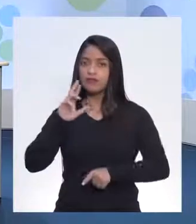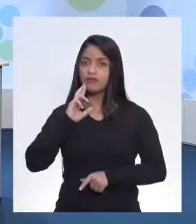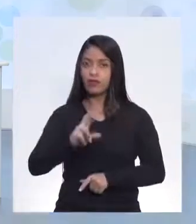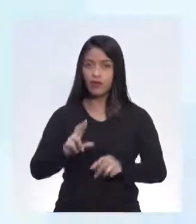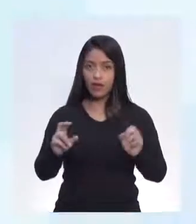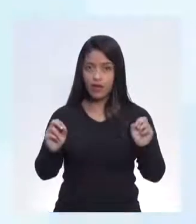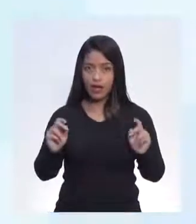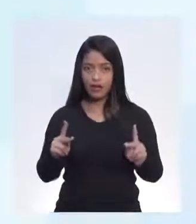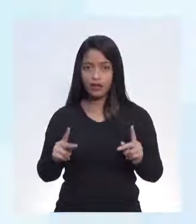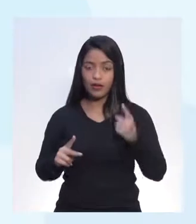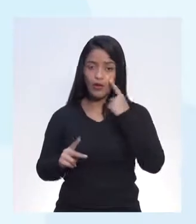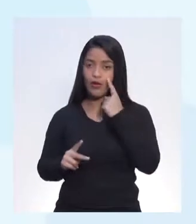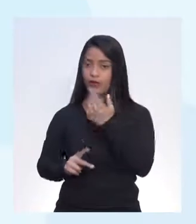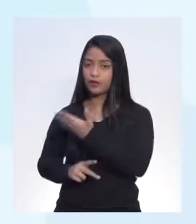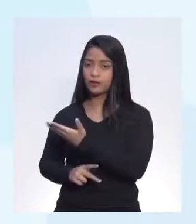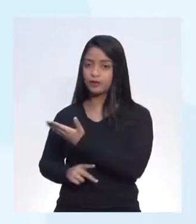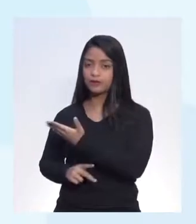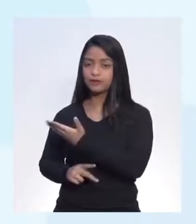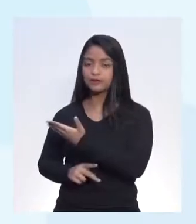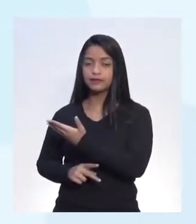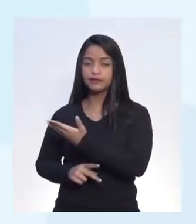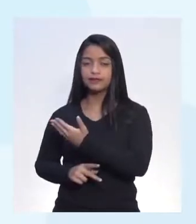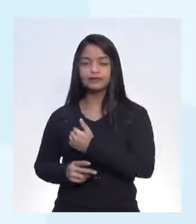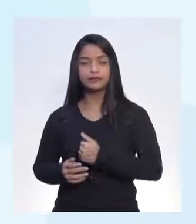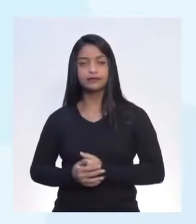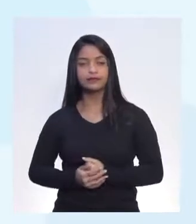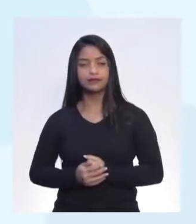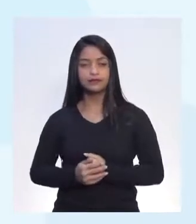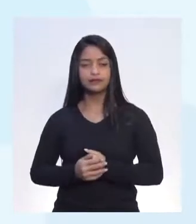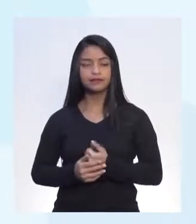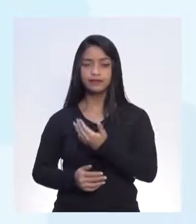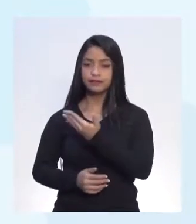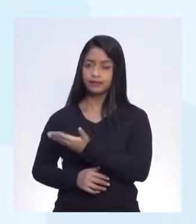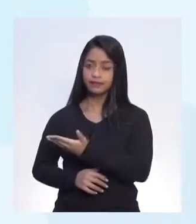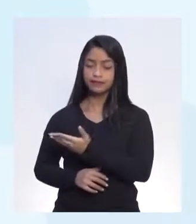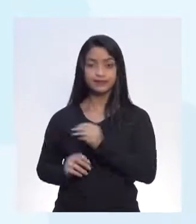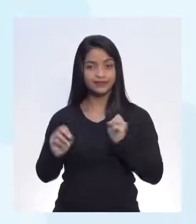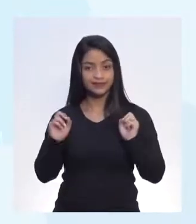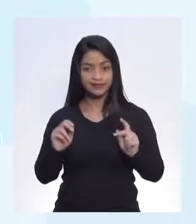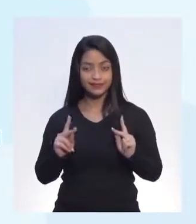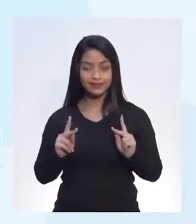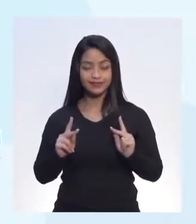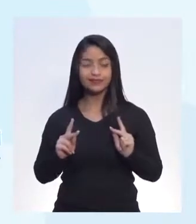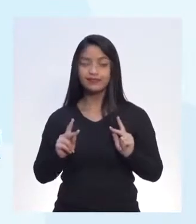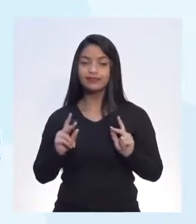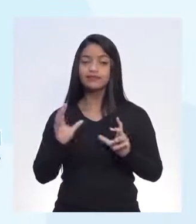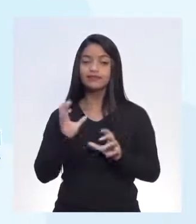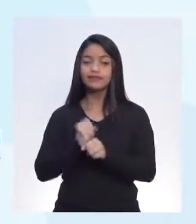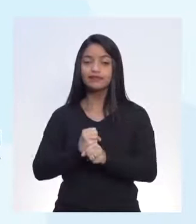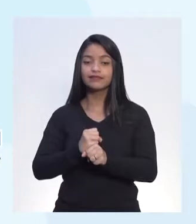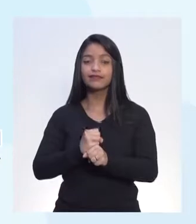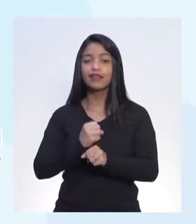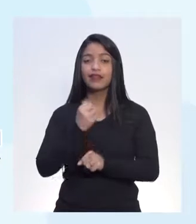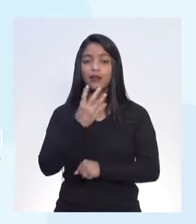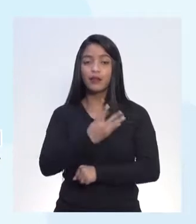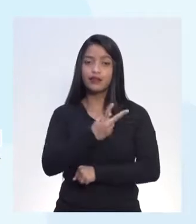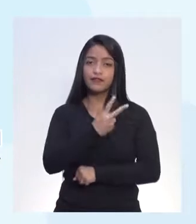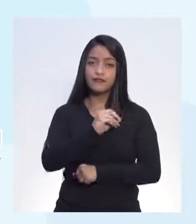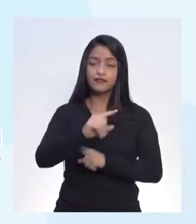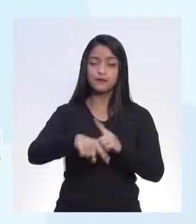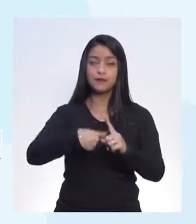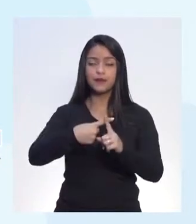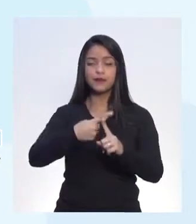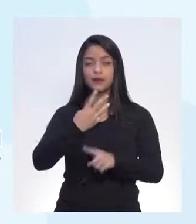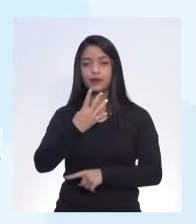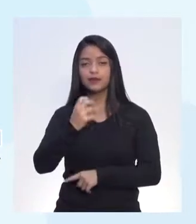ok? Olha lá. Na sequência, ok? 420, 480,